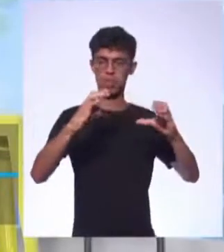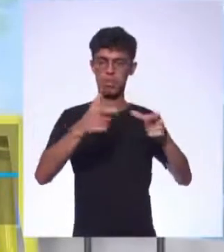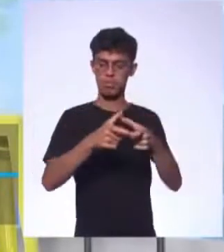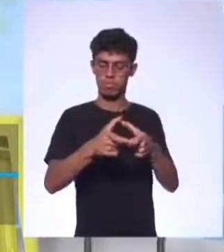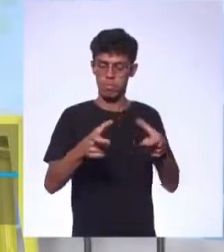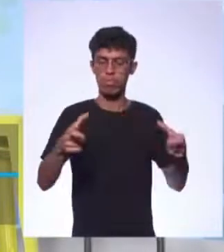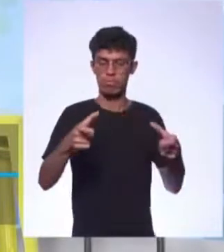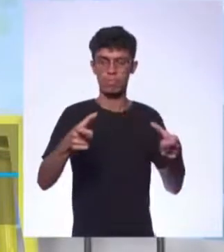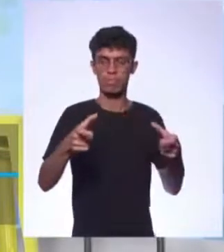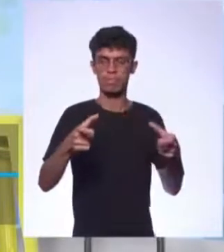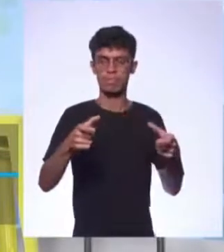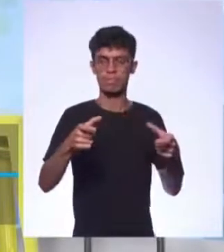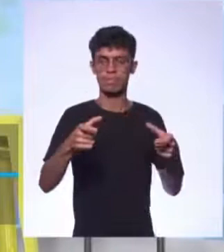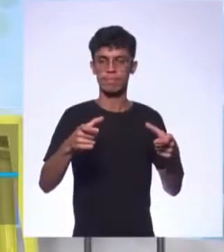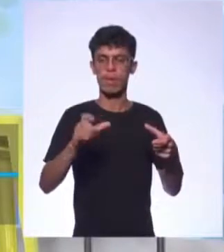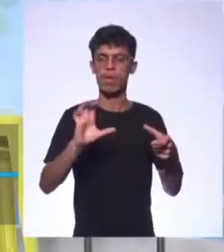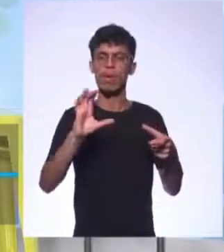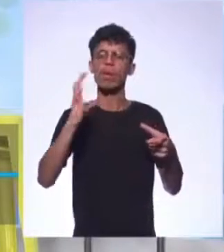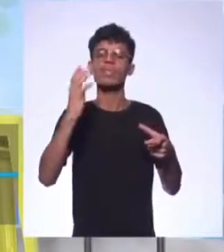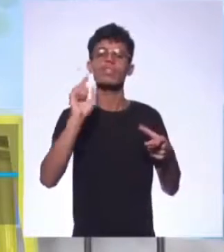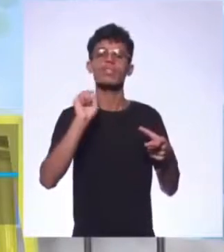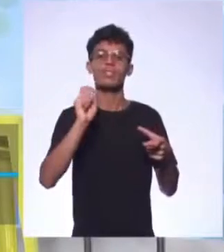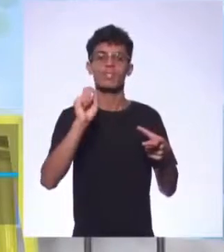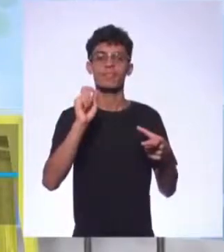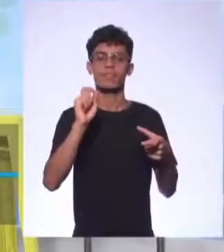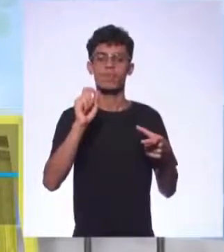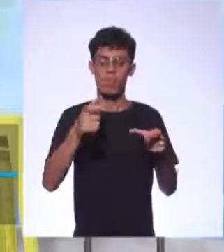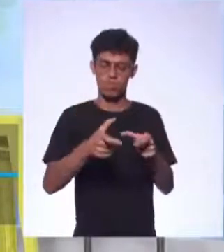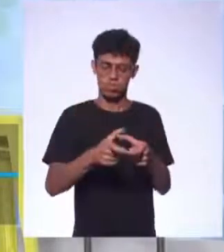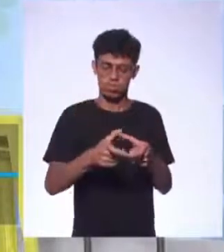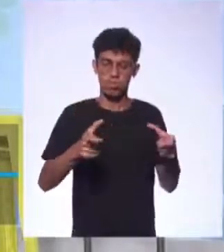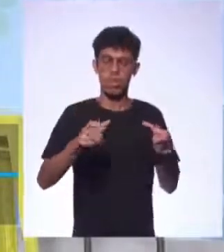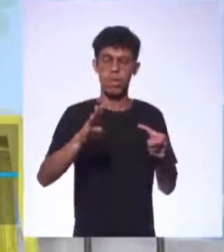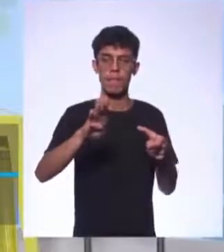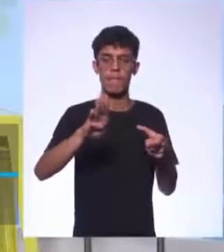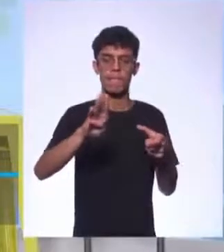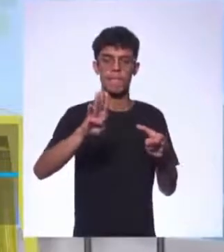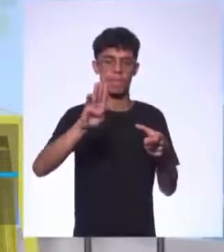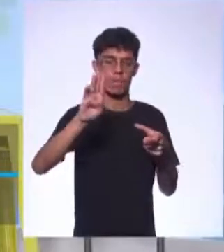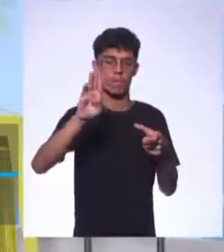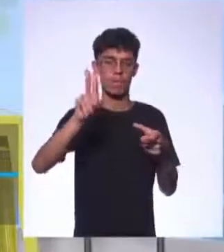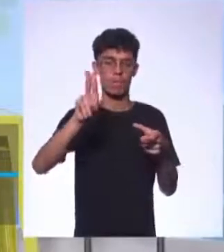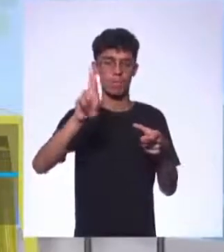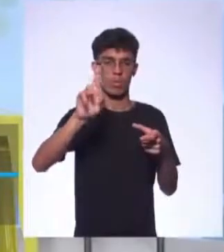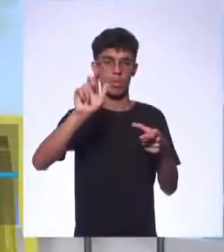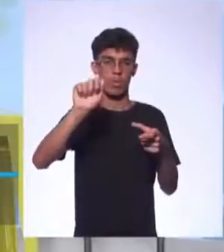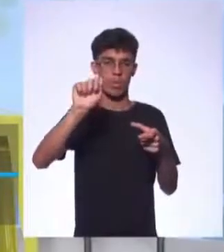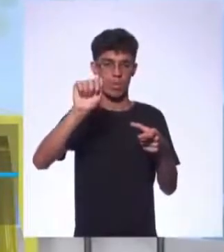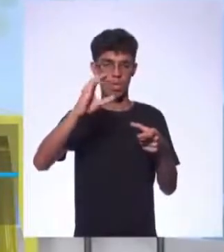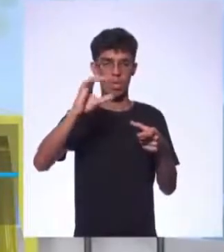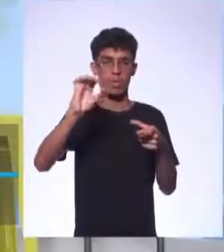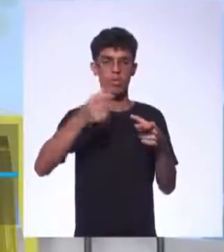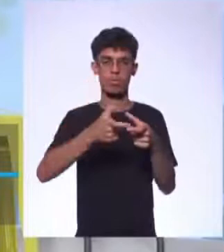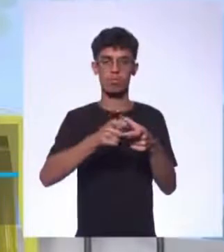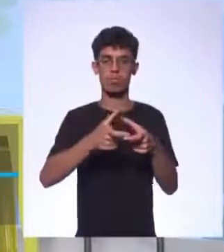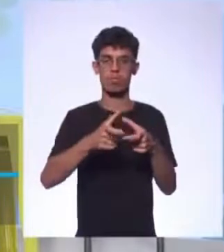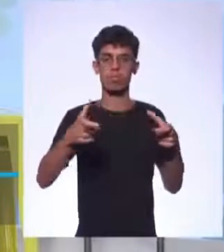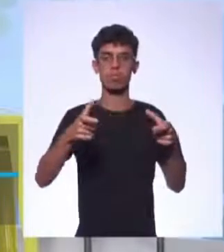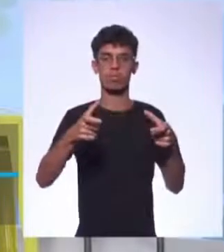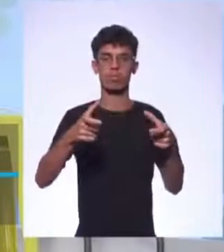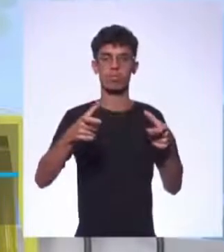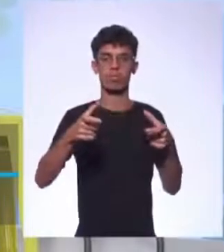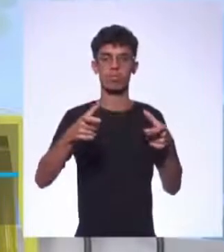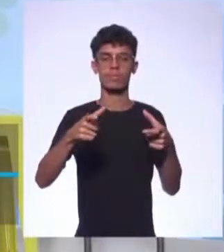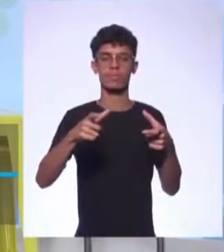Deixa eu voltar aqui. Esse buraco na camada de ozônio aumentando, aumenta-se o